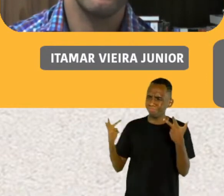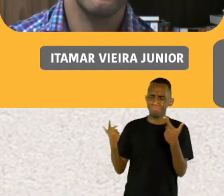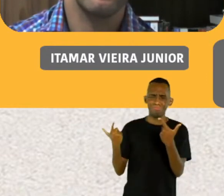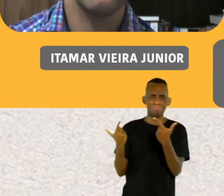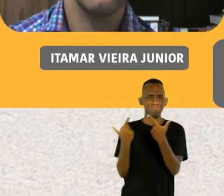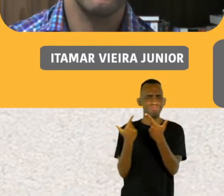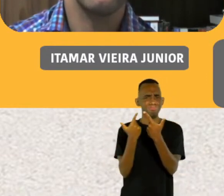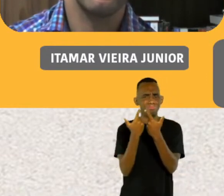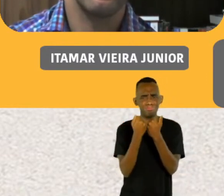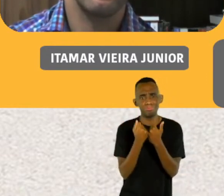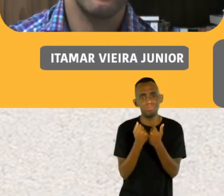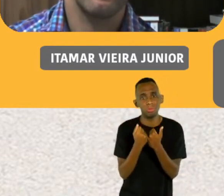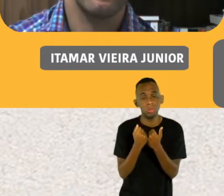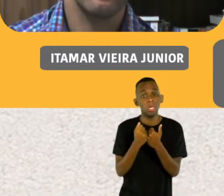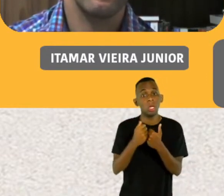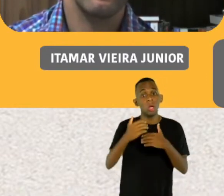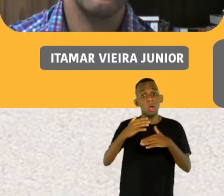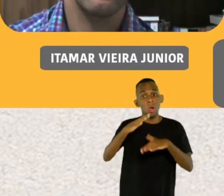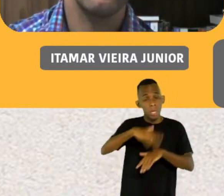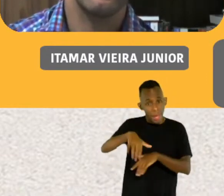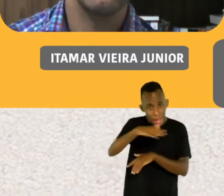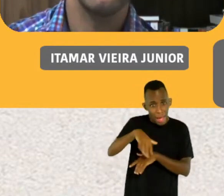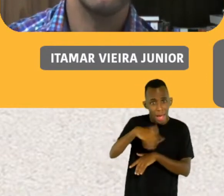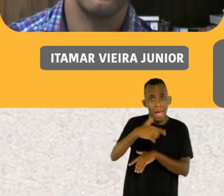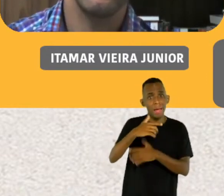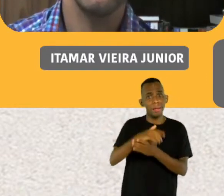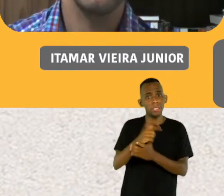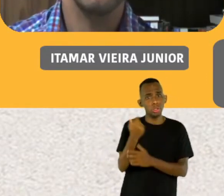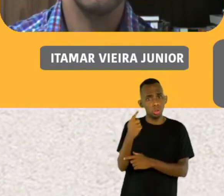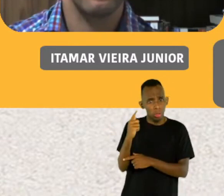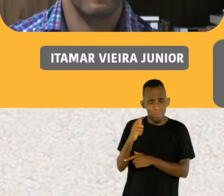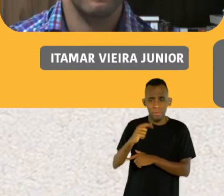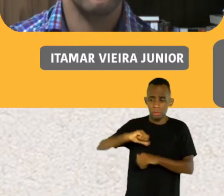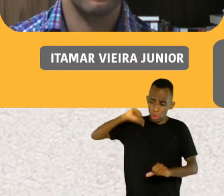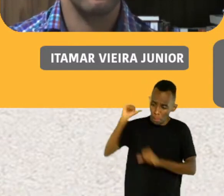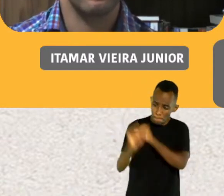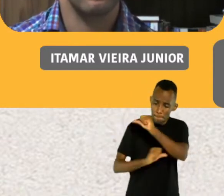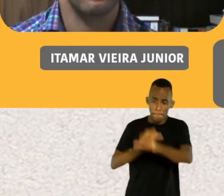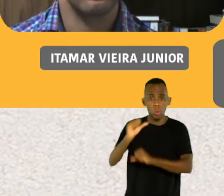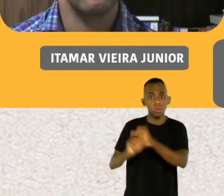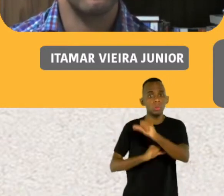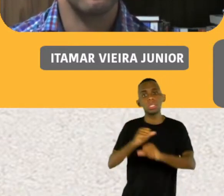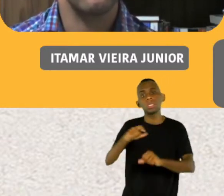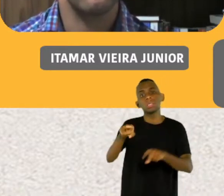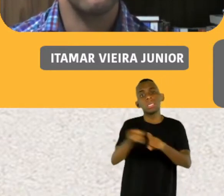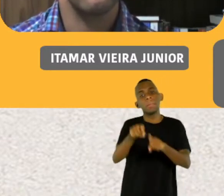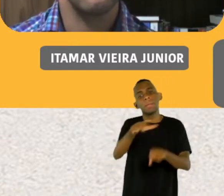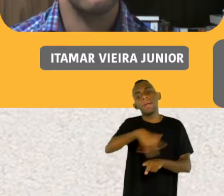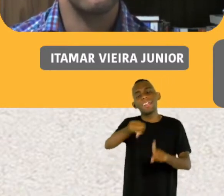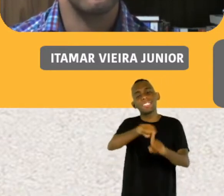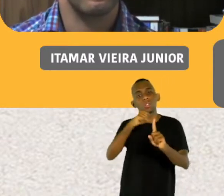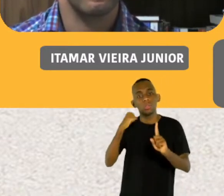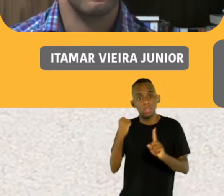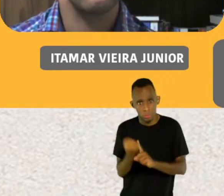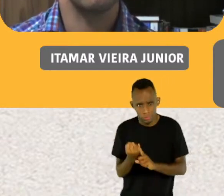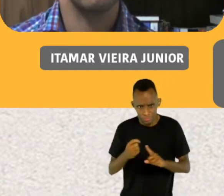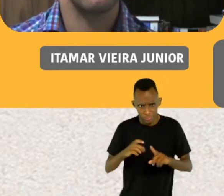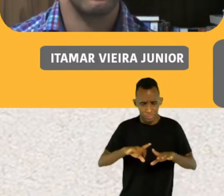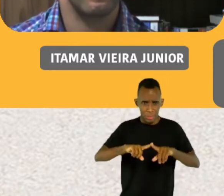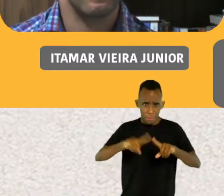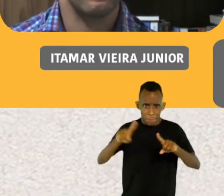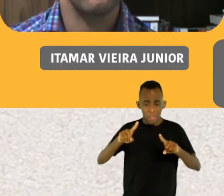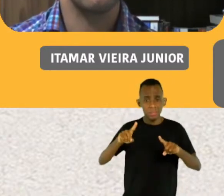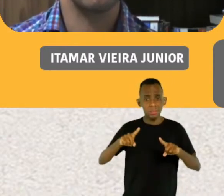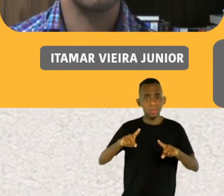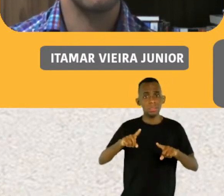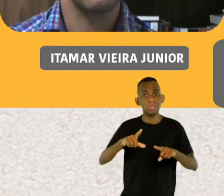da geografia, né? Uma revolução que ele fez nas ciências sociais, né? Mas era assim, quer dizer, tinha o